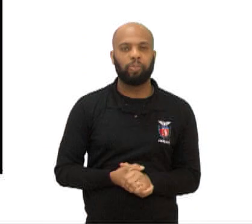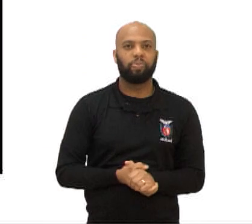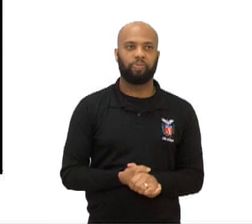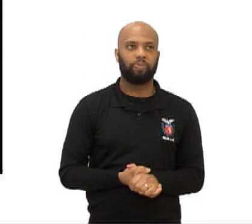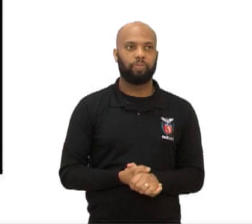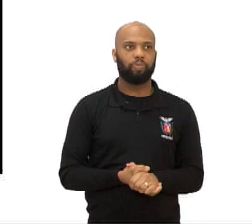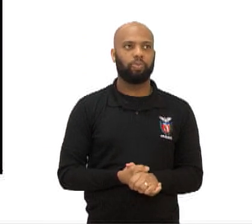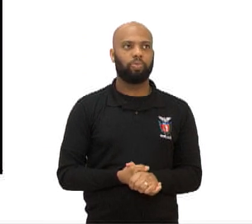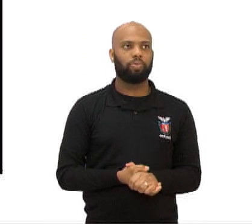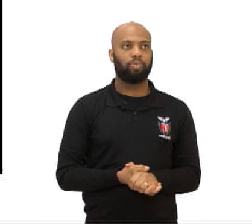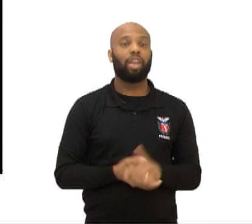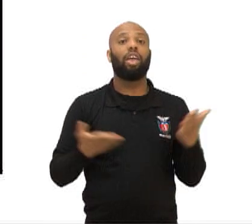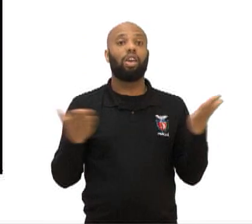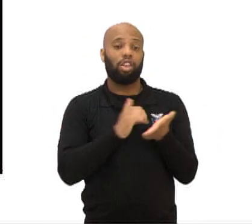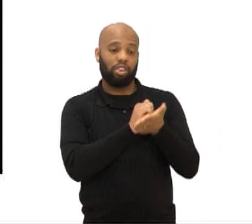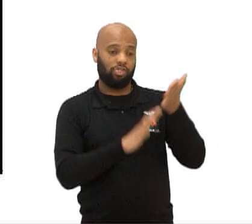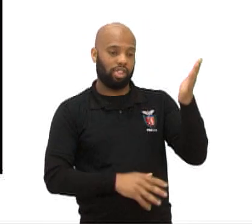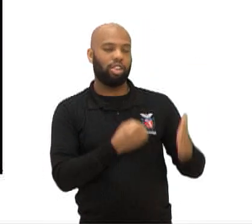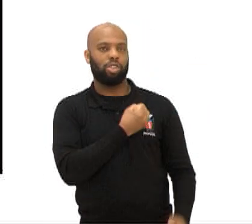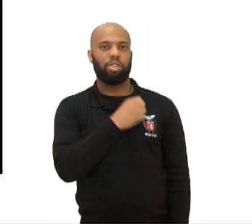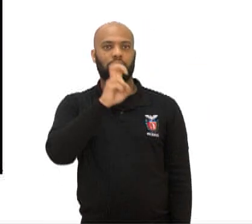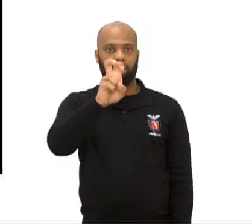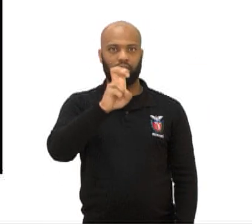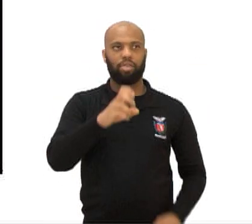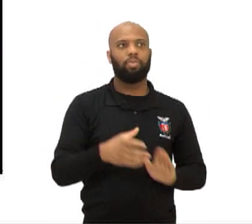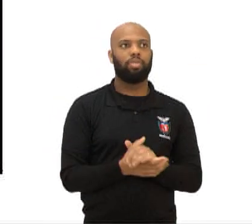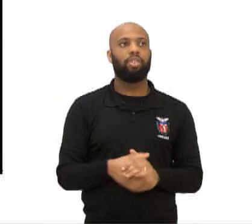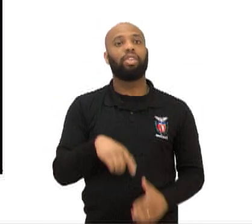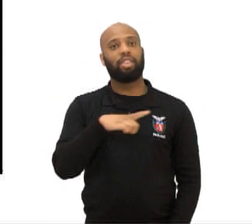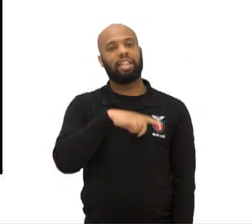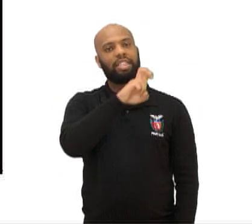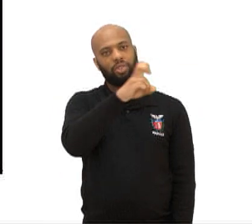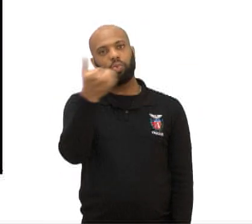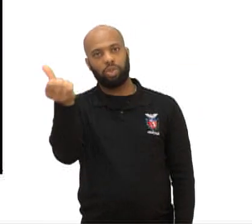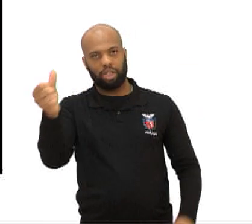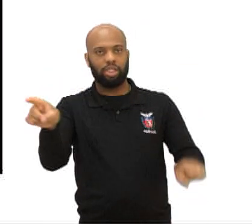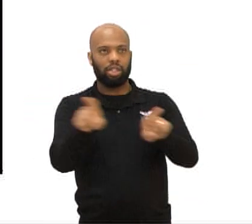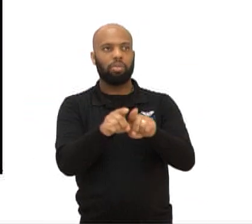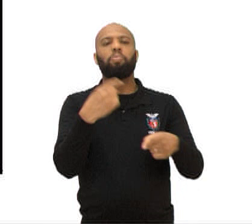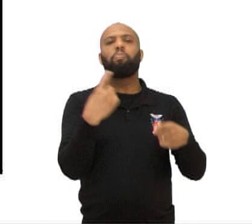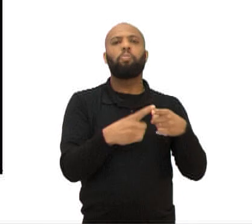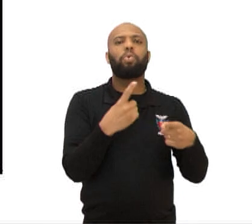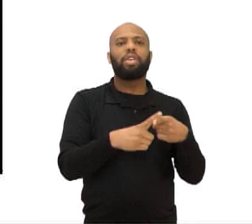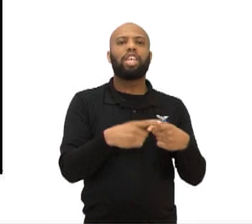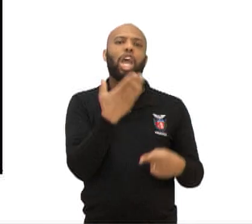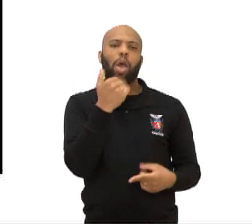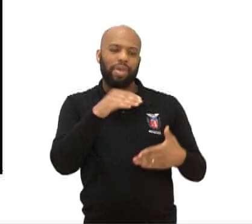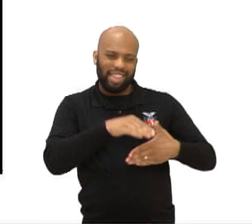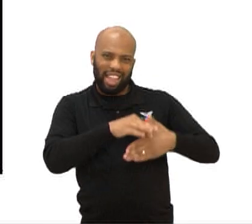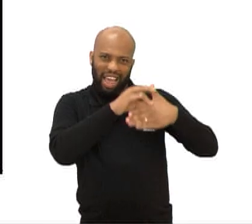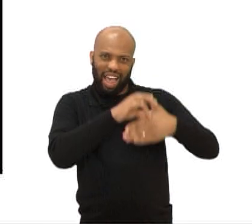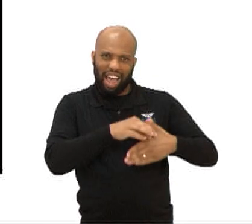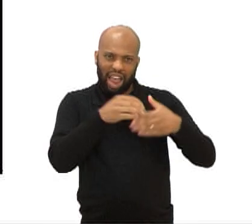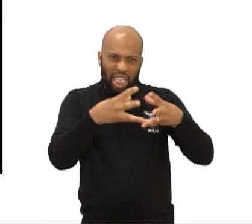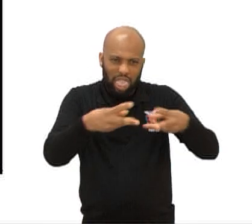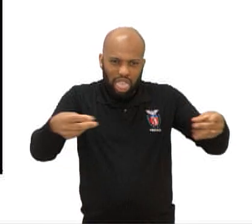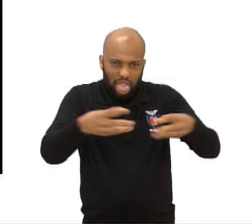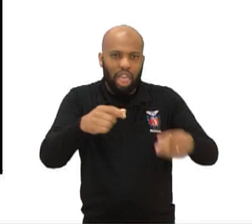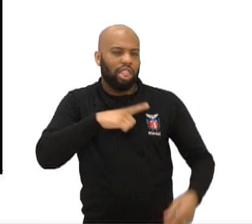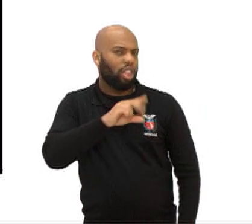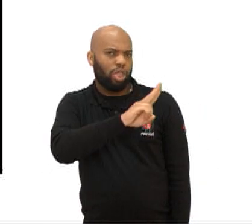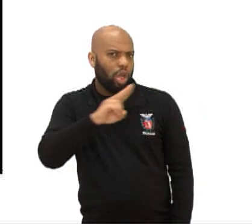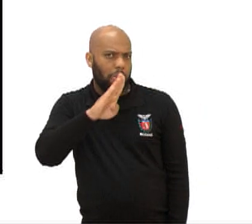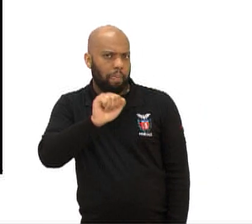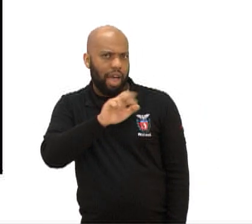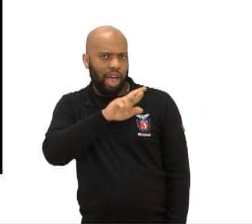certo? Atividades ali, vamos ter as 5 e as 6. Por que o barreado, prato típico do Paraná, recebe esse nome?